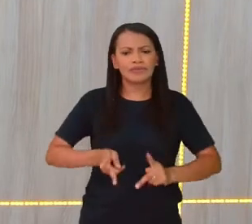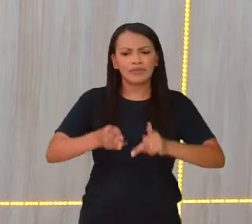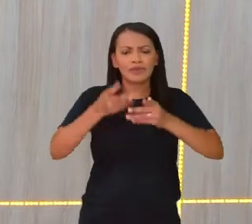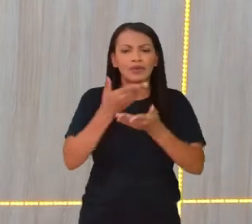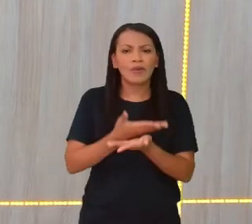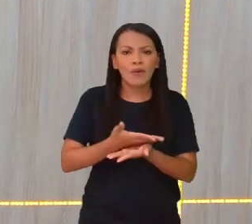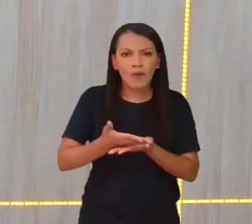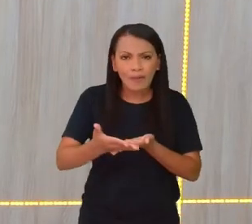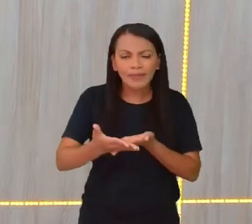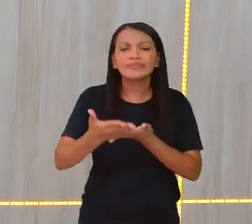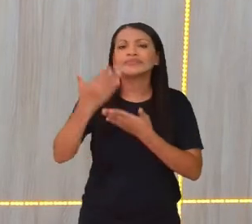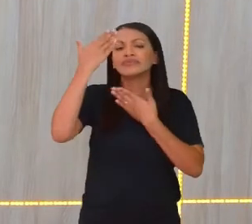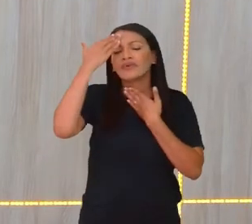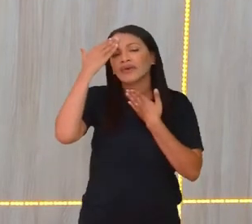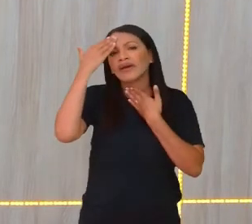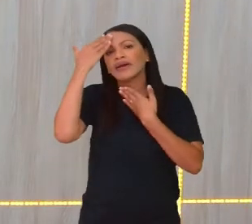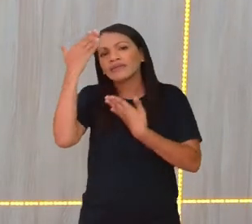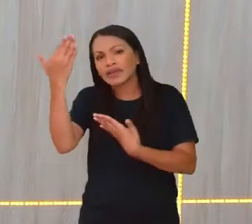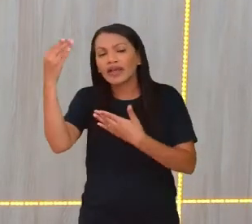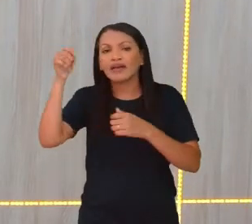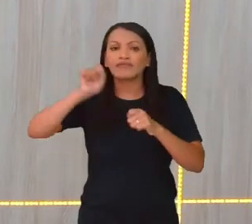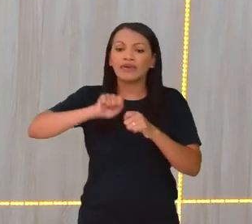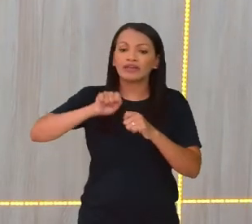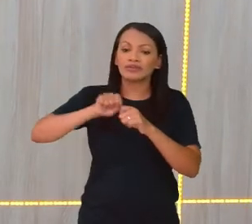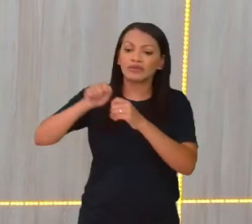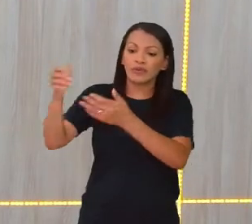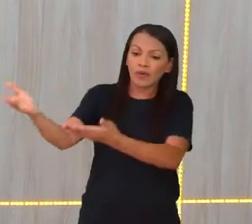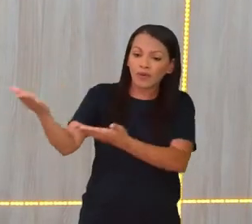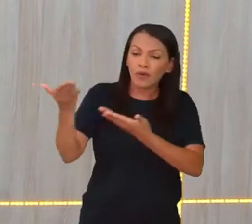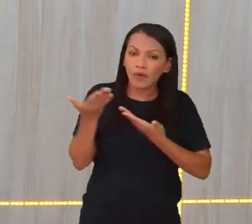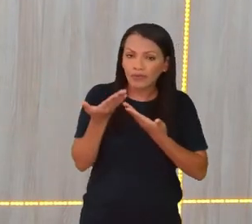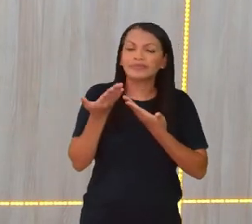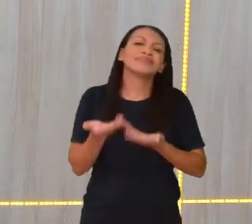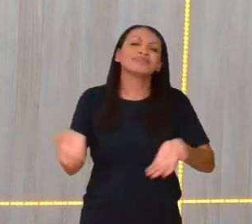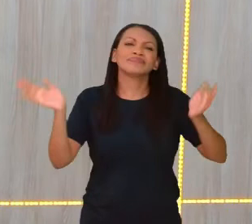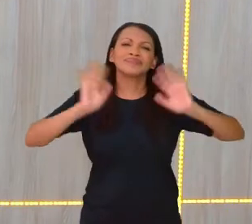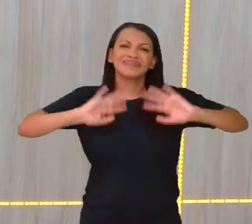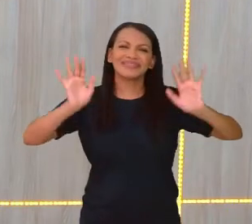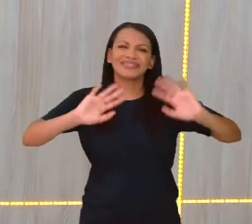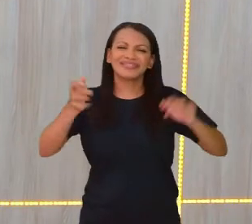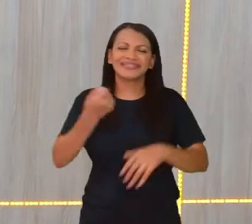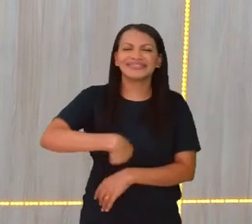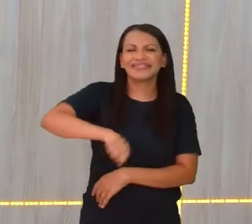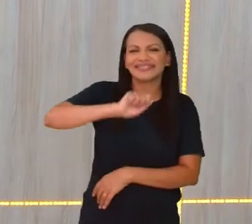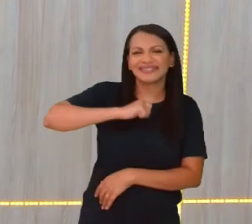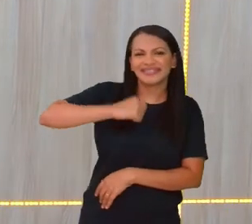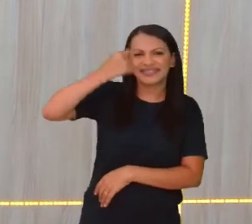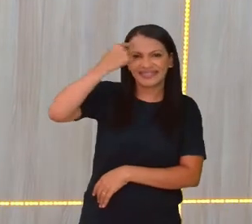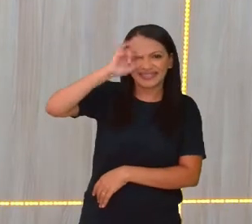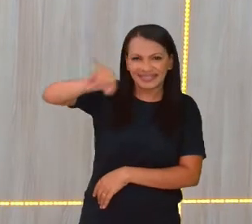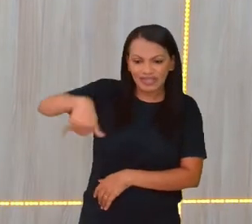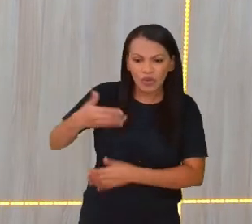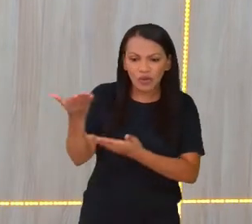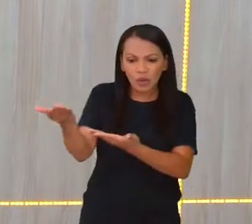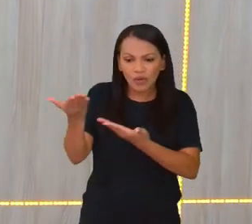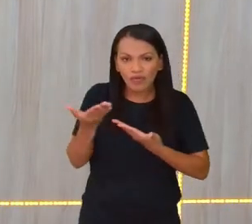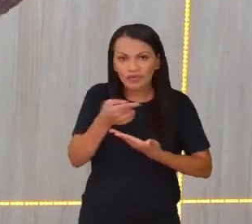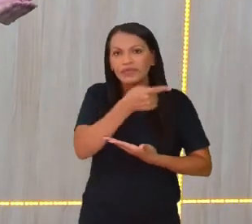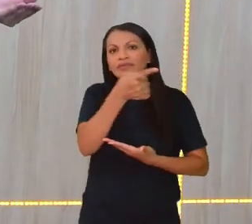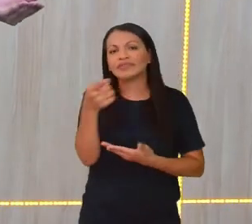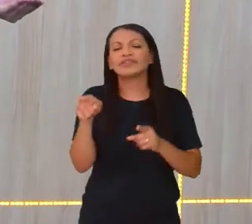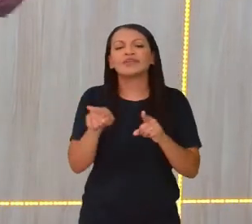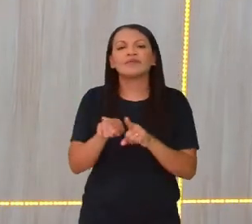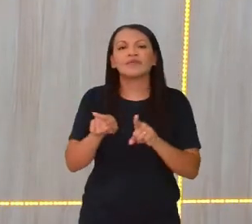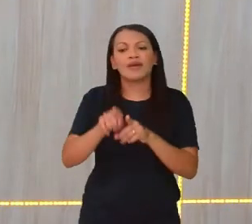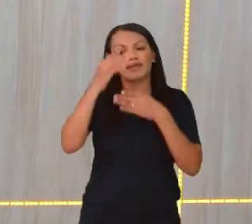começar agradecendo e fazendo um convite aqui para nossa querida Jéssica, né? O convite é para vocês e o agradecimento é